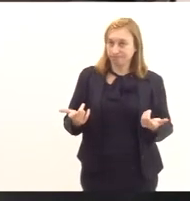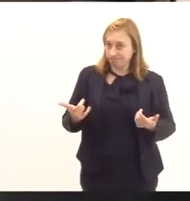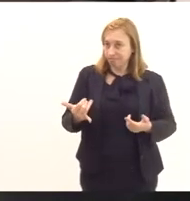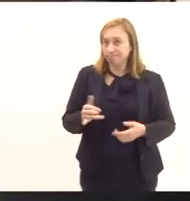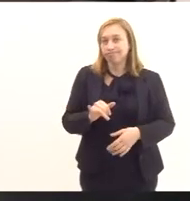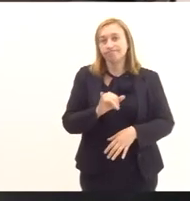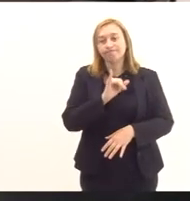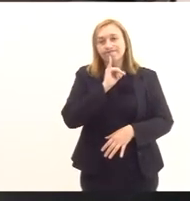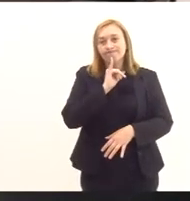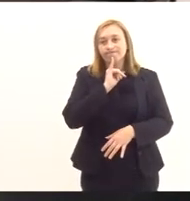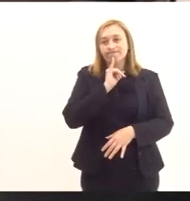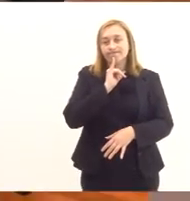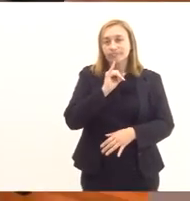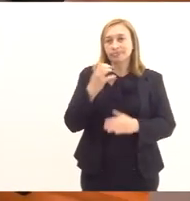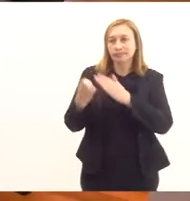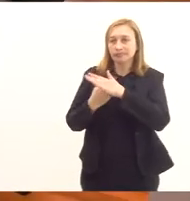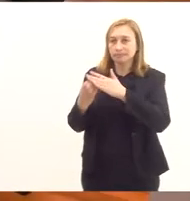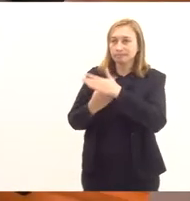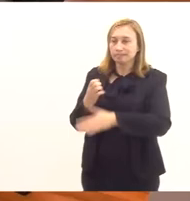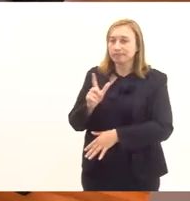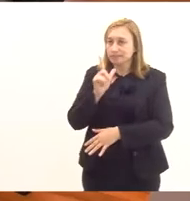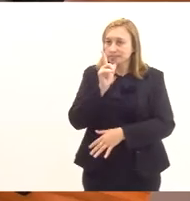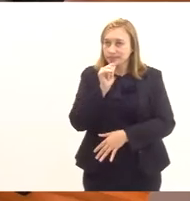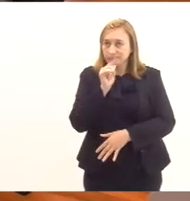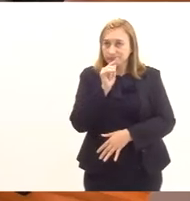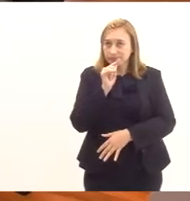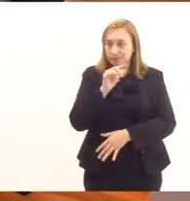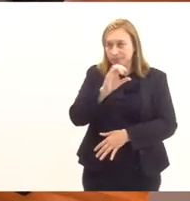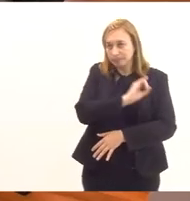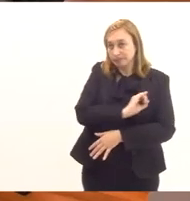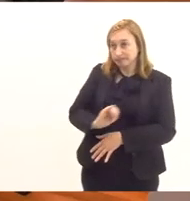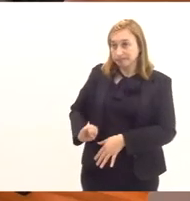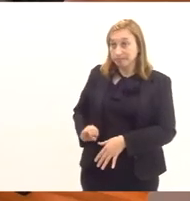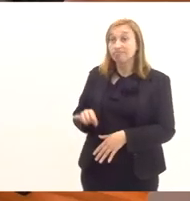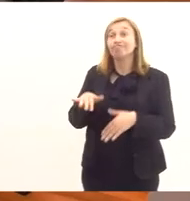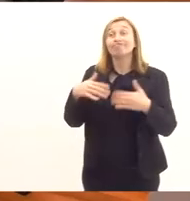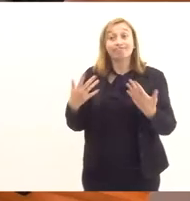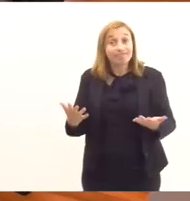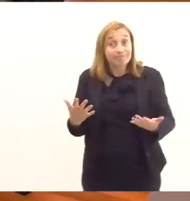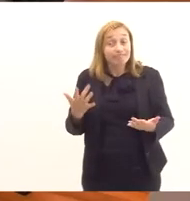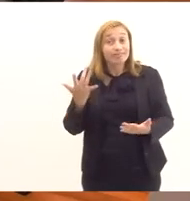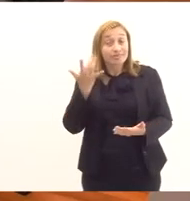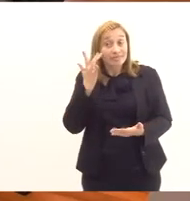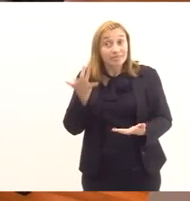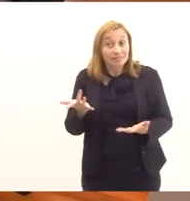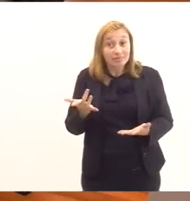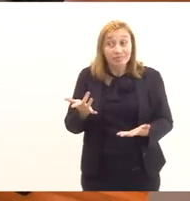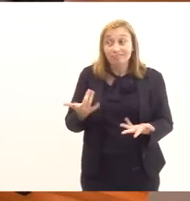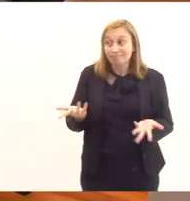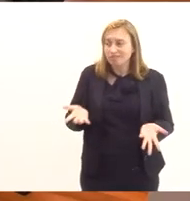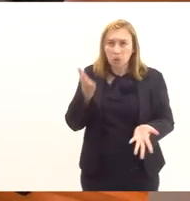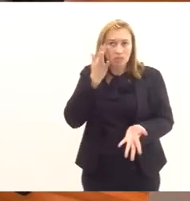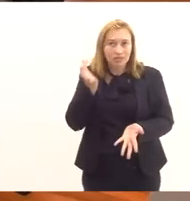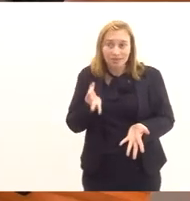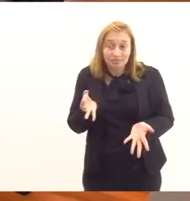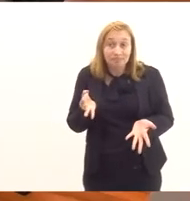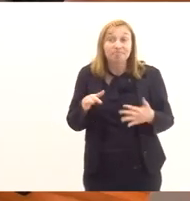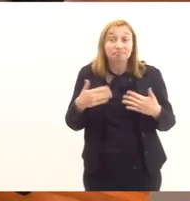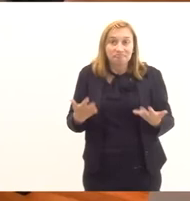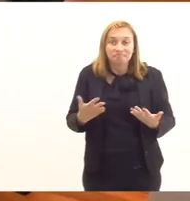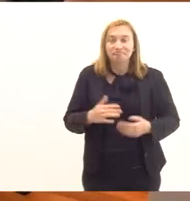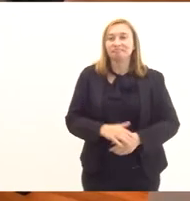a ausência dava do Imperador aqui Será que nós águas do Imperador Deputado Rodrigo Mônico que fazem isso a gente não sabe né